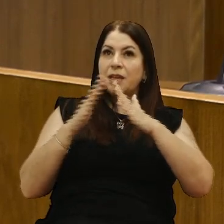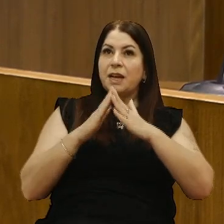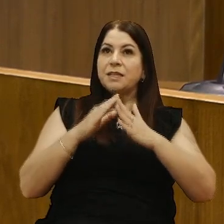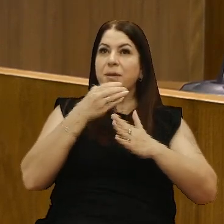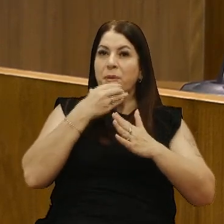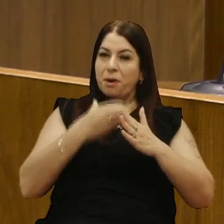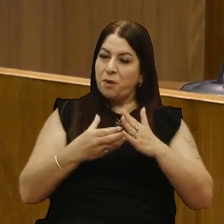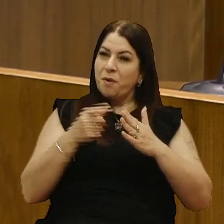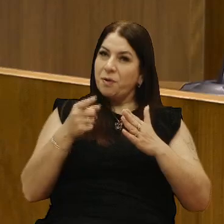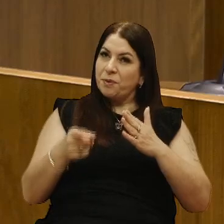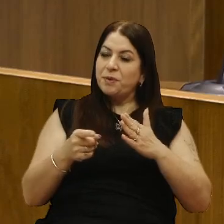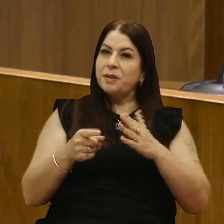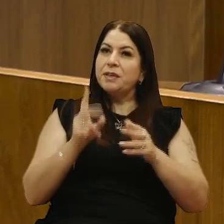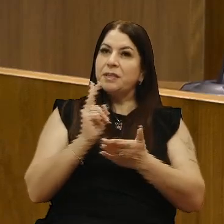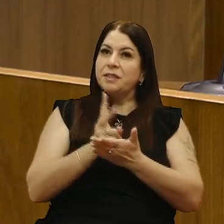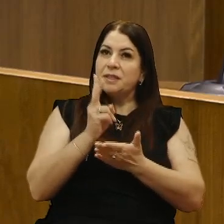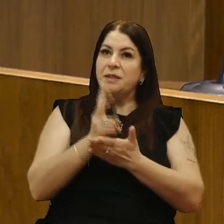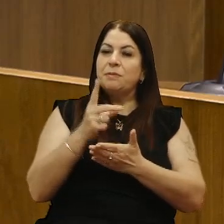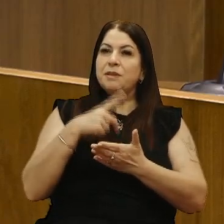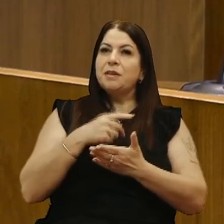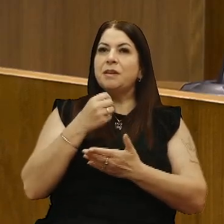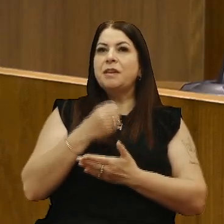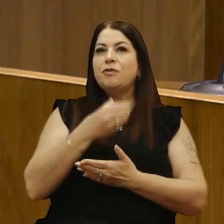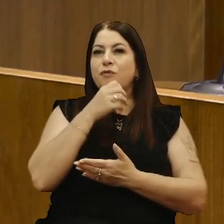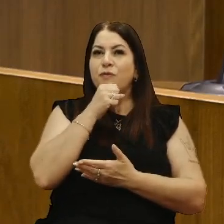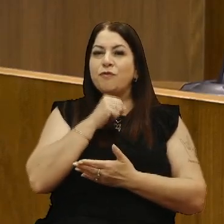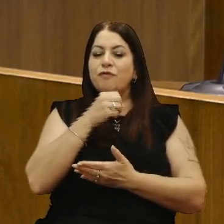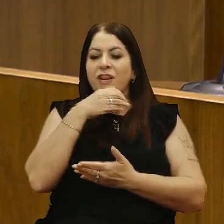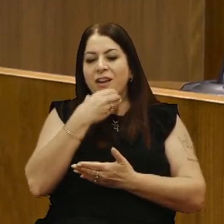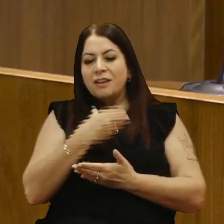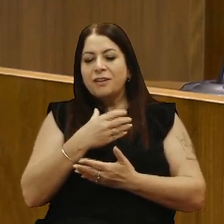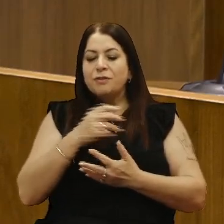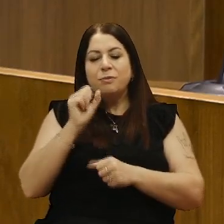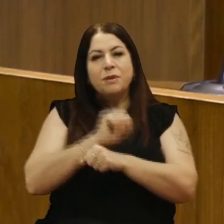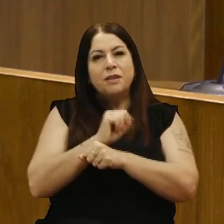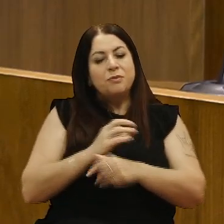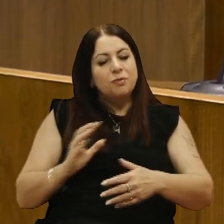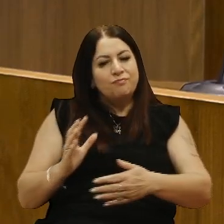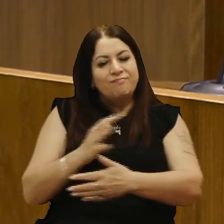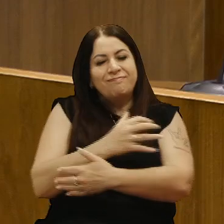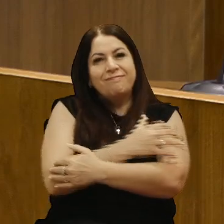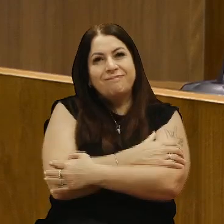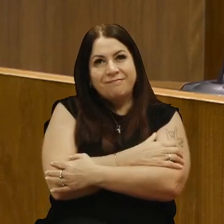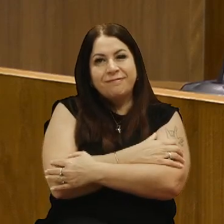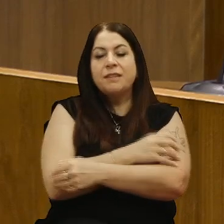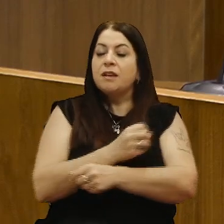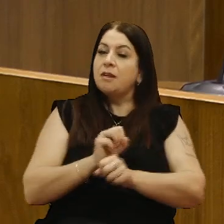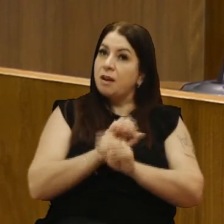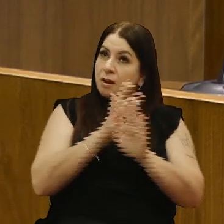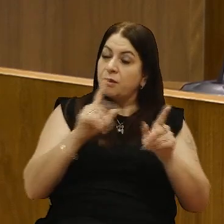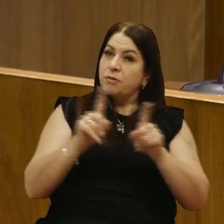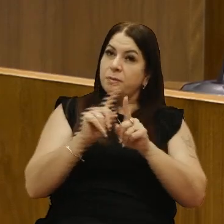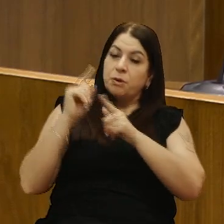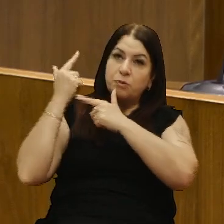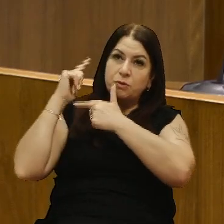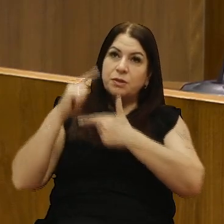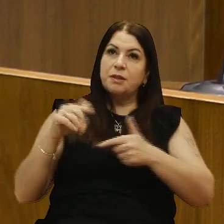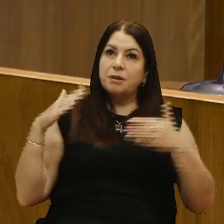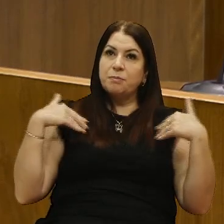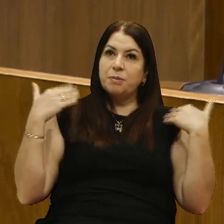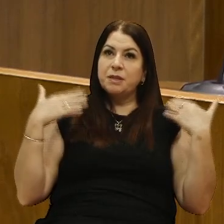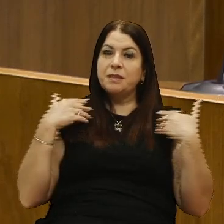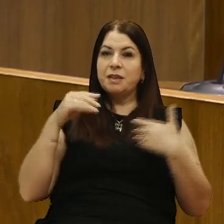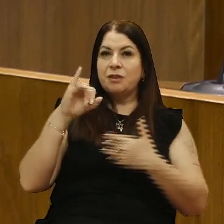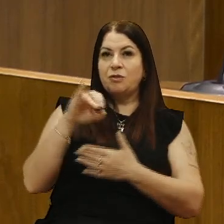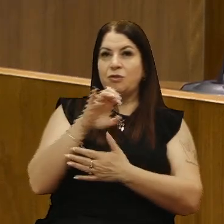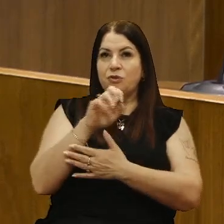Noel, onde sempre terá o bom velhinho esperando por um abraço caloroso, E, claro, o tradicional passeio de jipe,